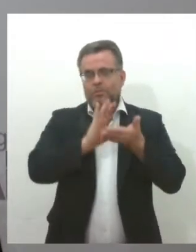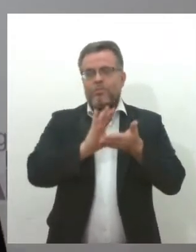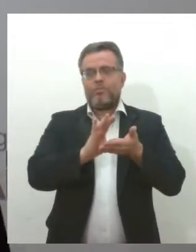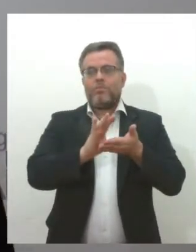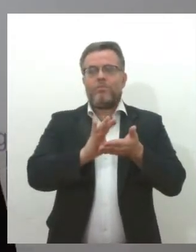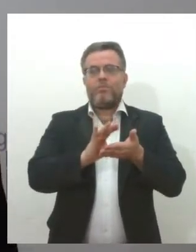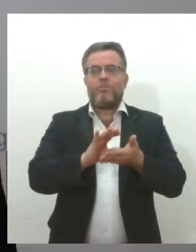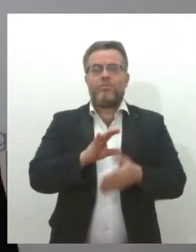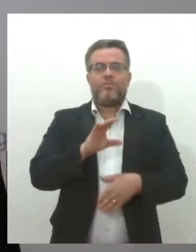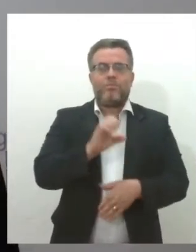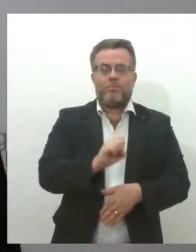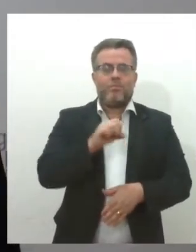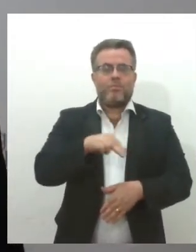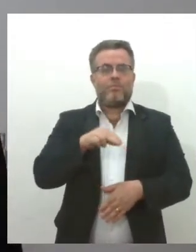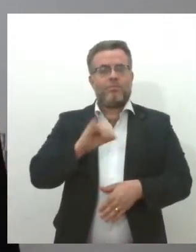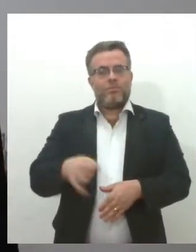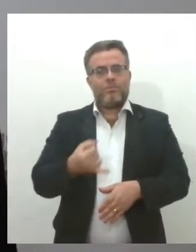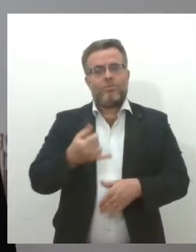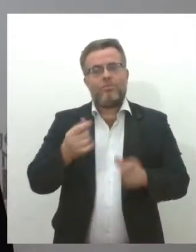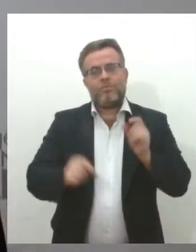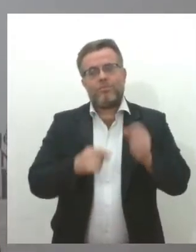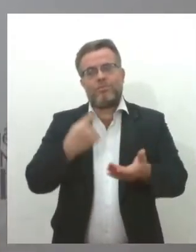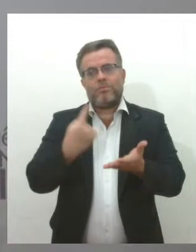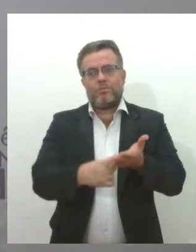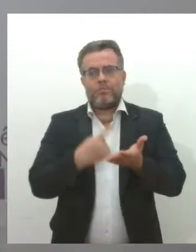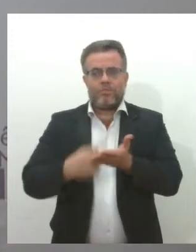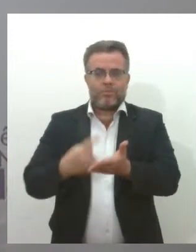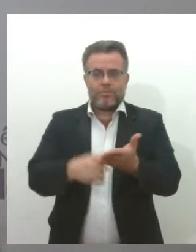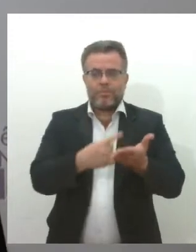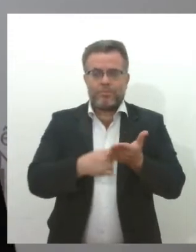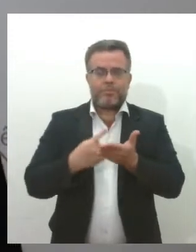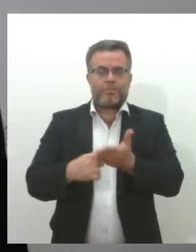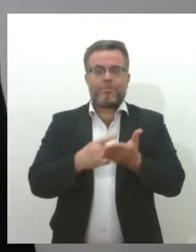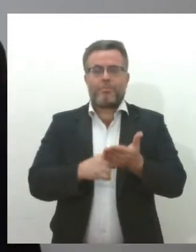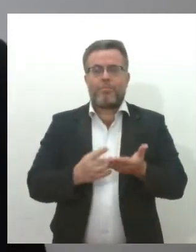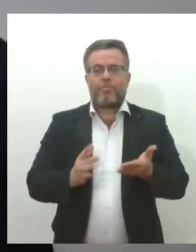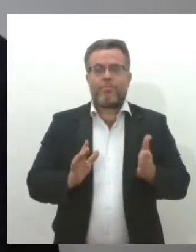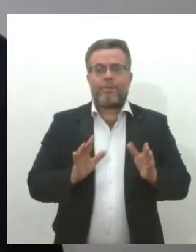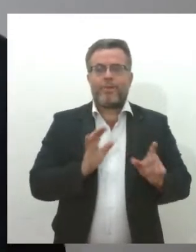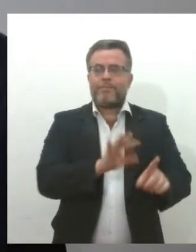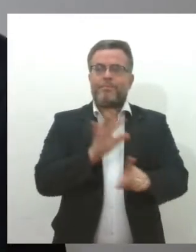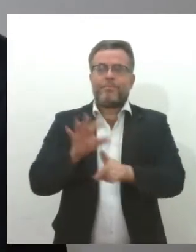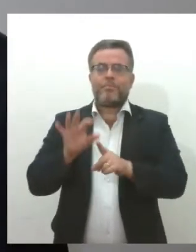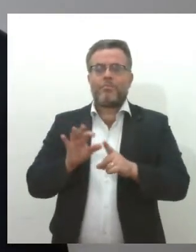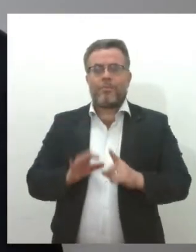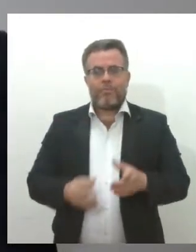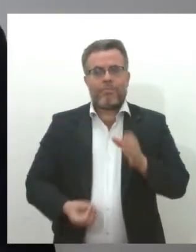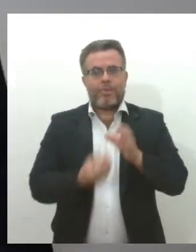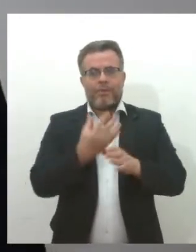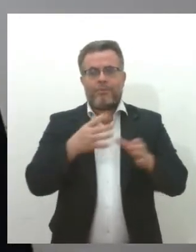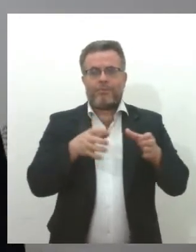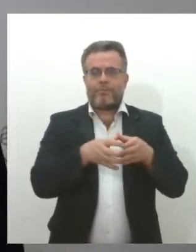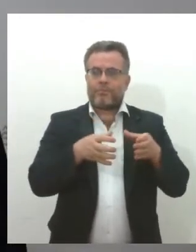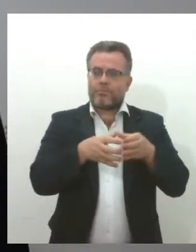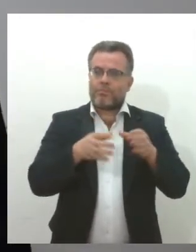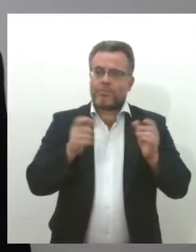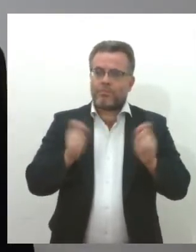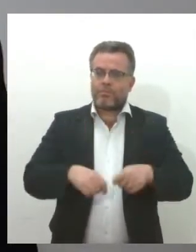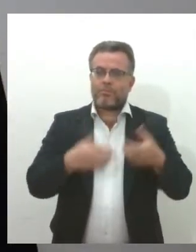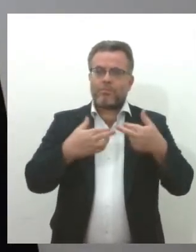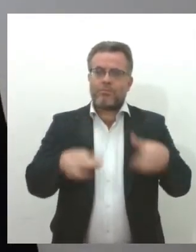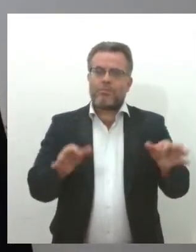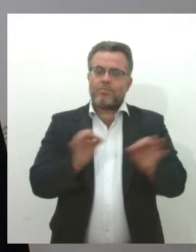CNJ que produz e que provoca nos estados a criação de núcleos de Justiça o